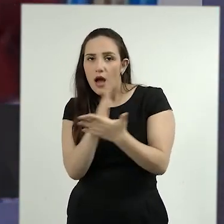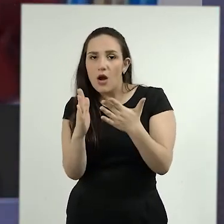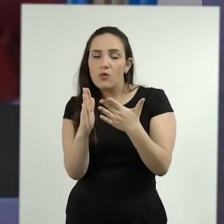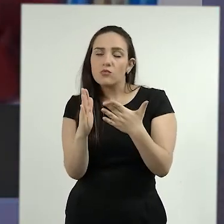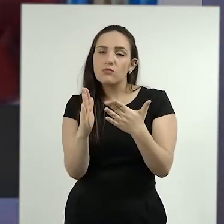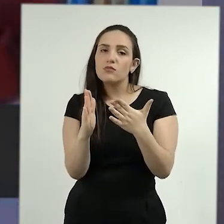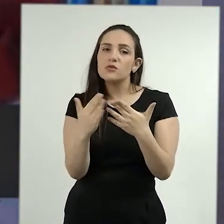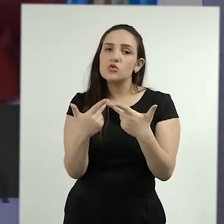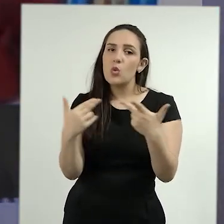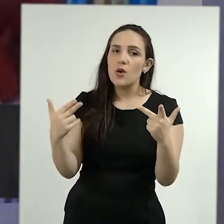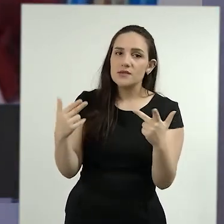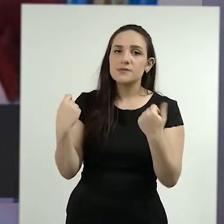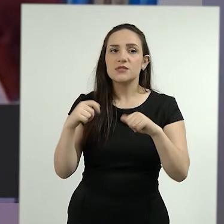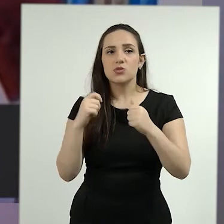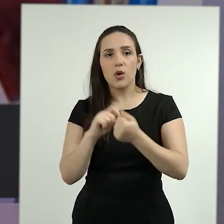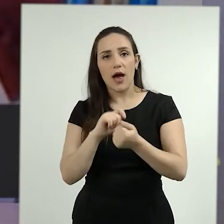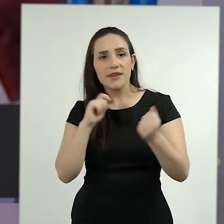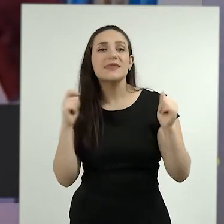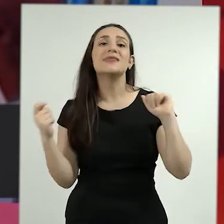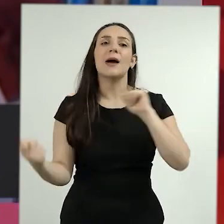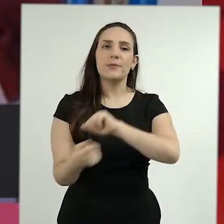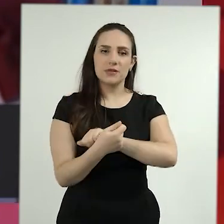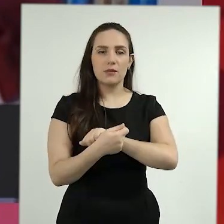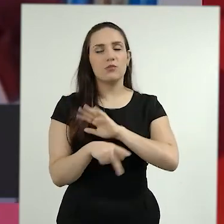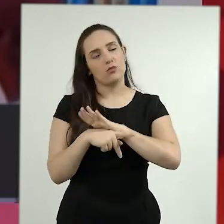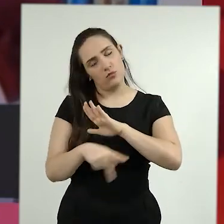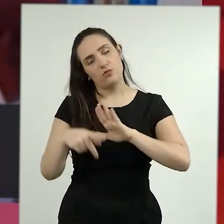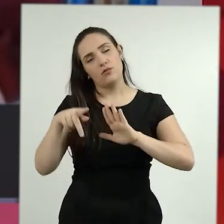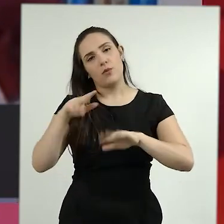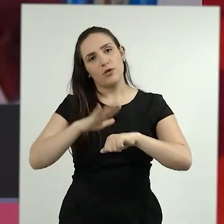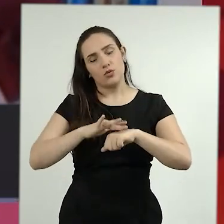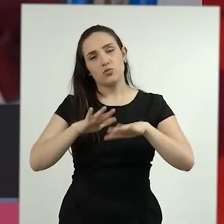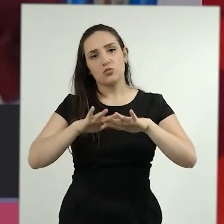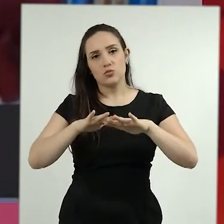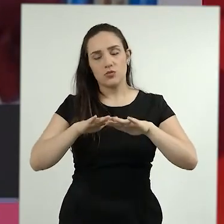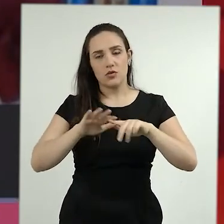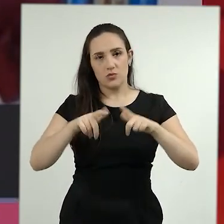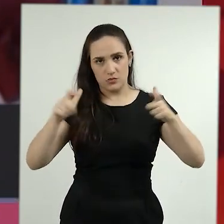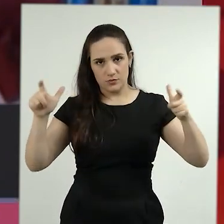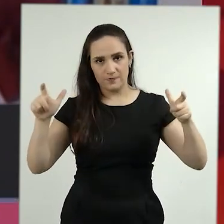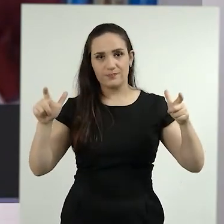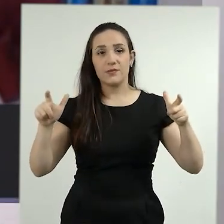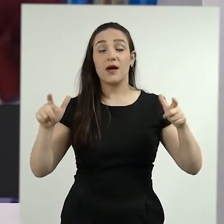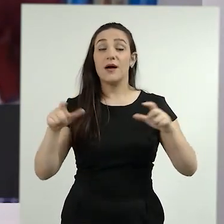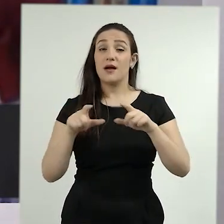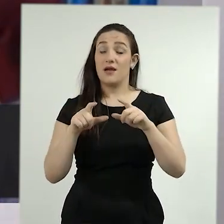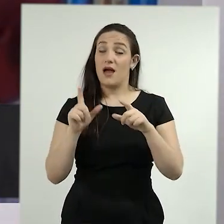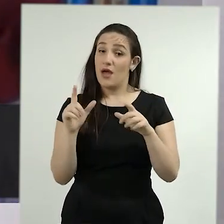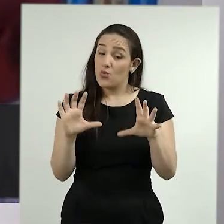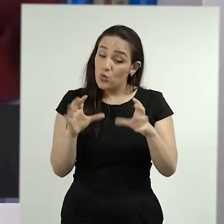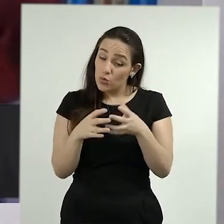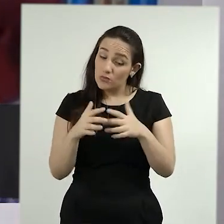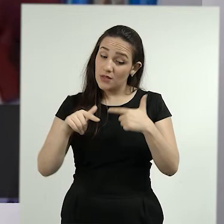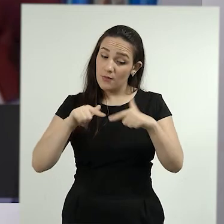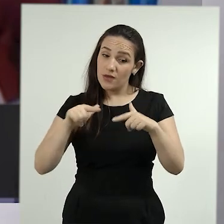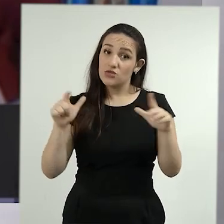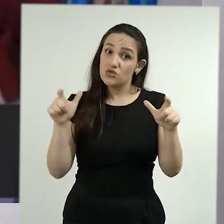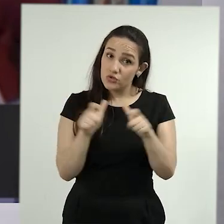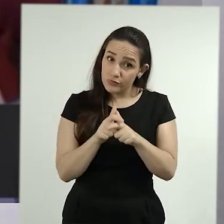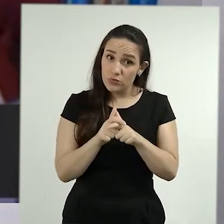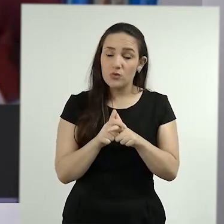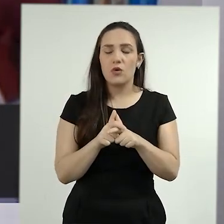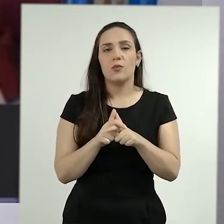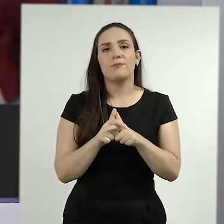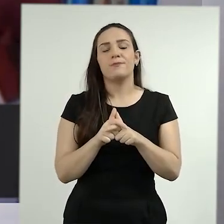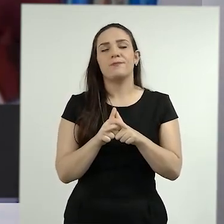adaptações por conta da pandemia. Em alguns locais, a gente tem reduzido a equipe de trabalho, mas as perspectivas